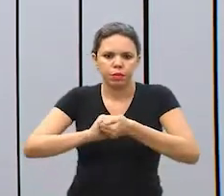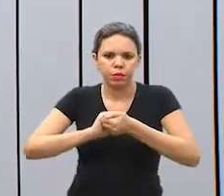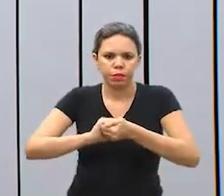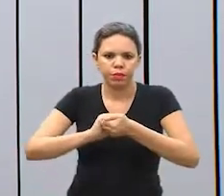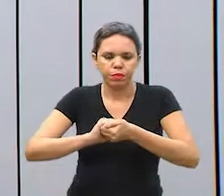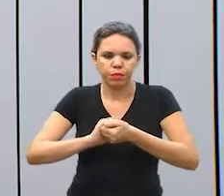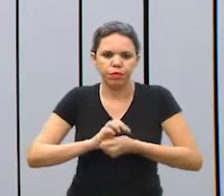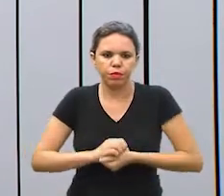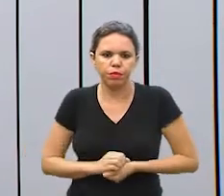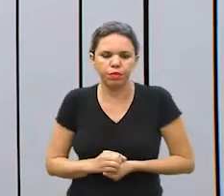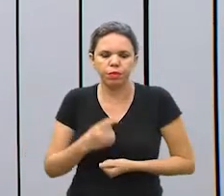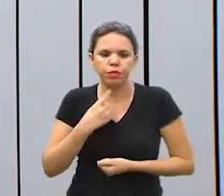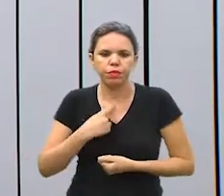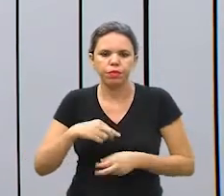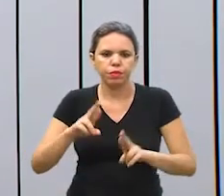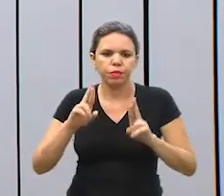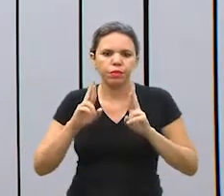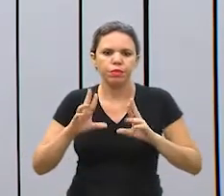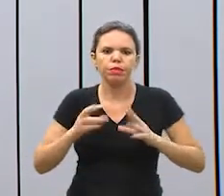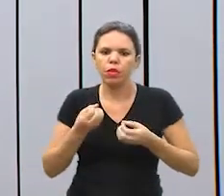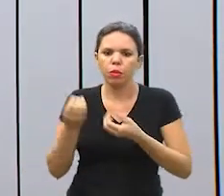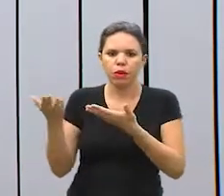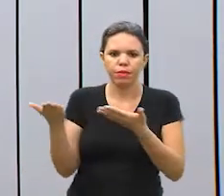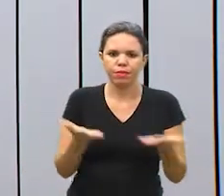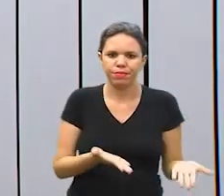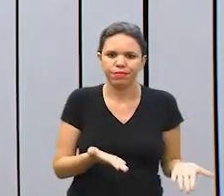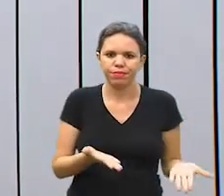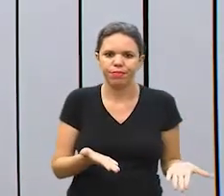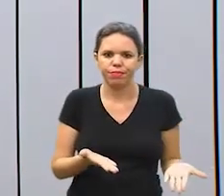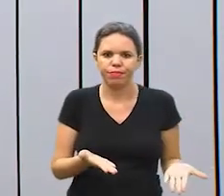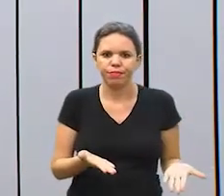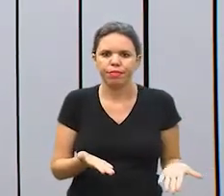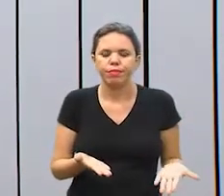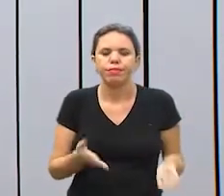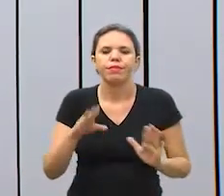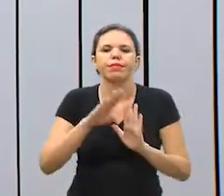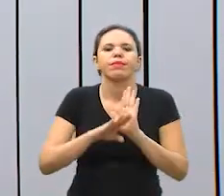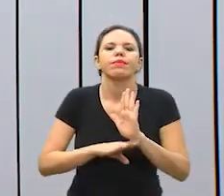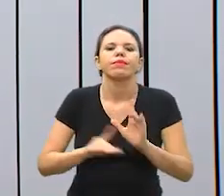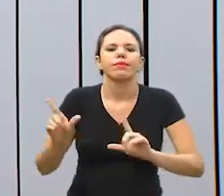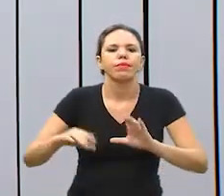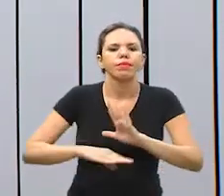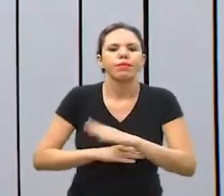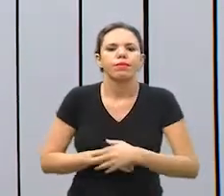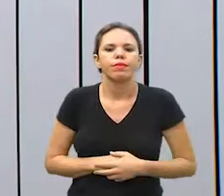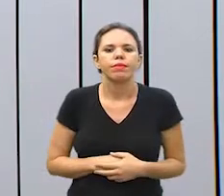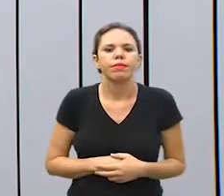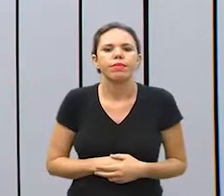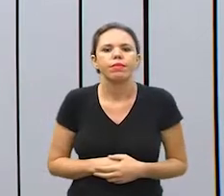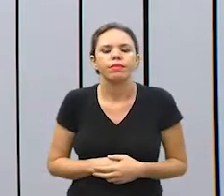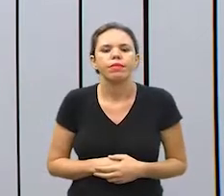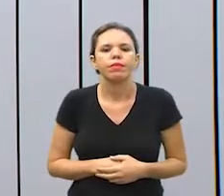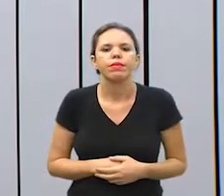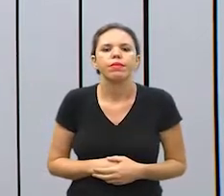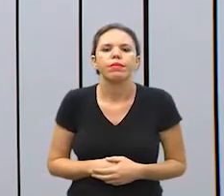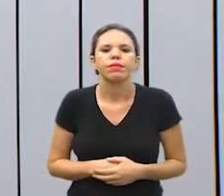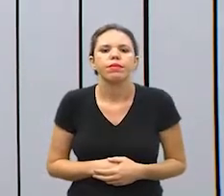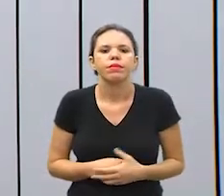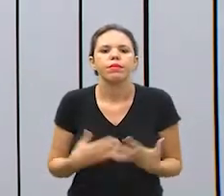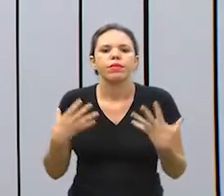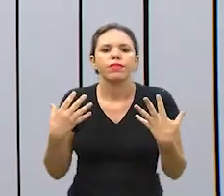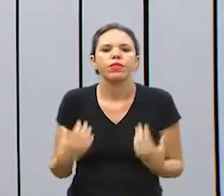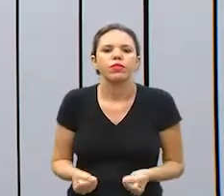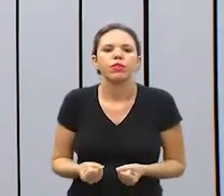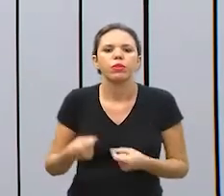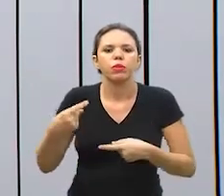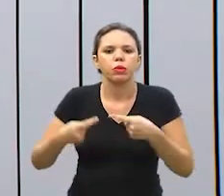e desejo as boas-vindas aqui no nosso programa, da TV Câmara. E vamos